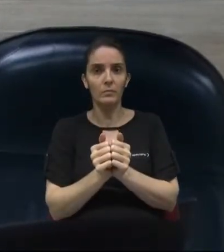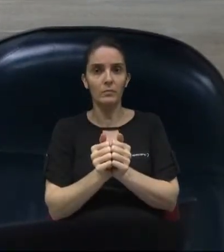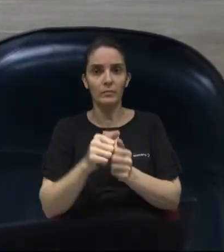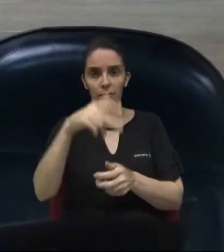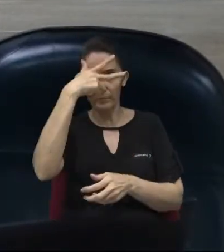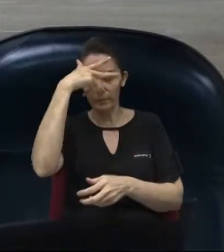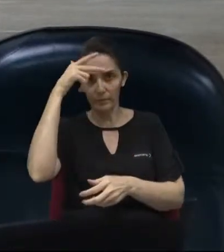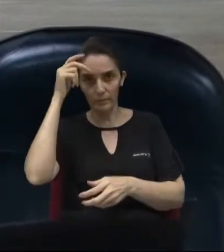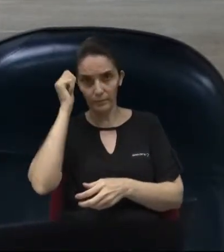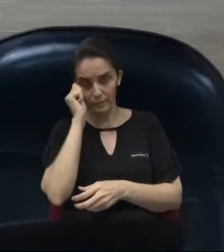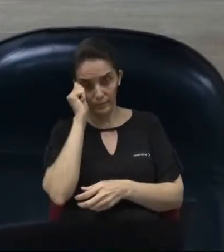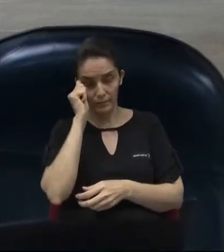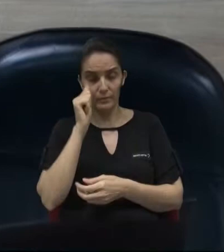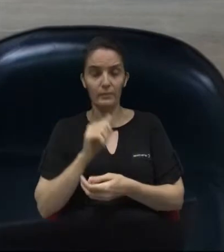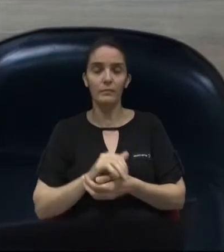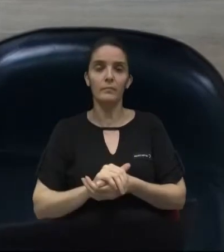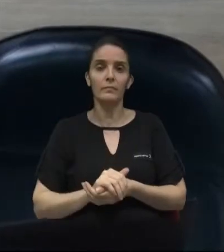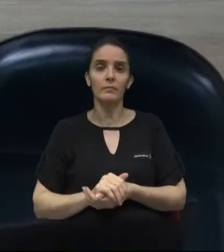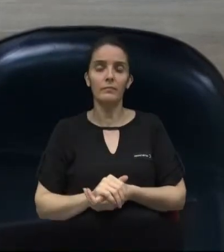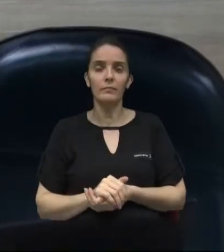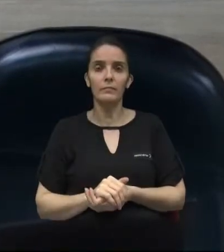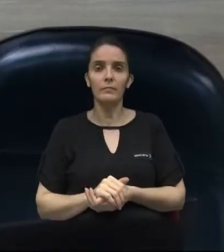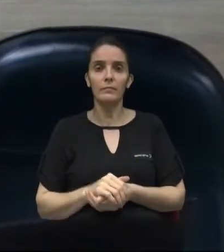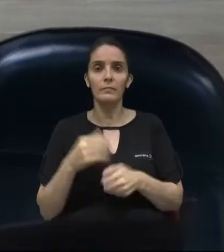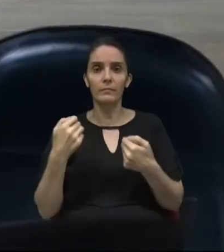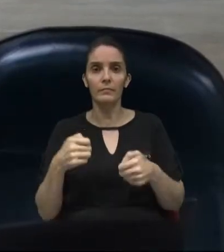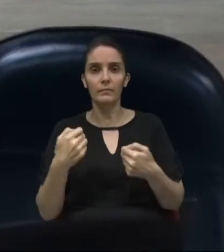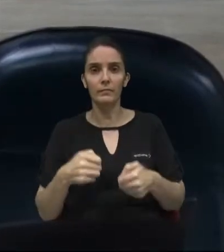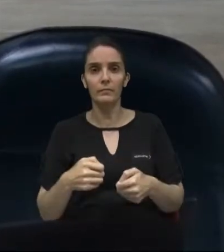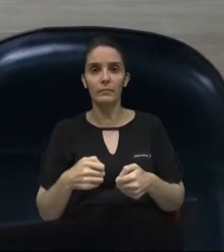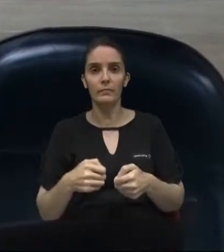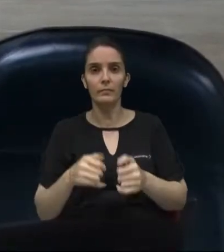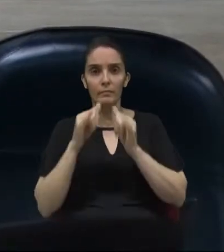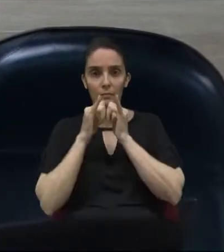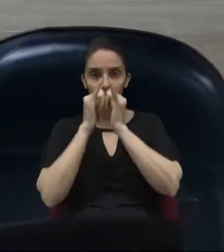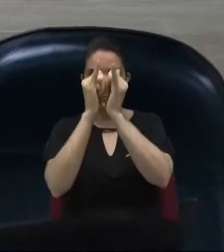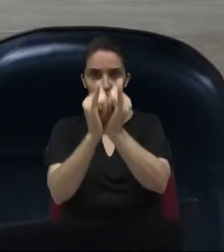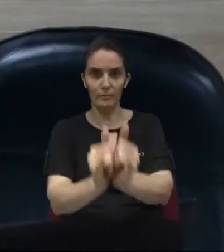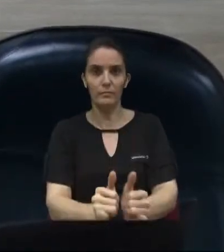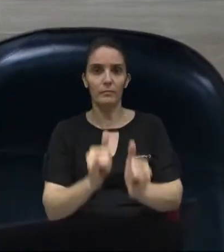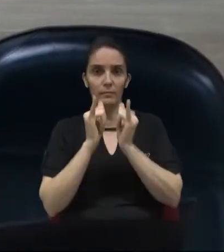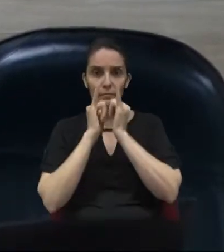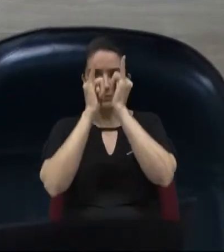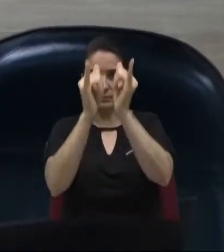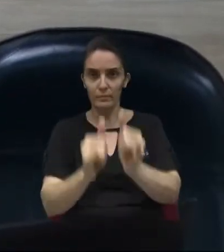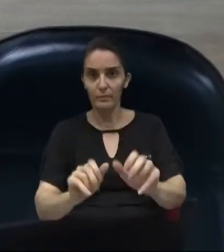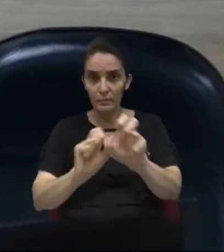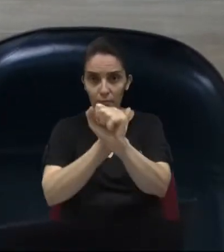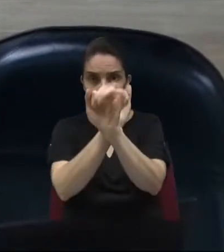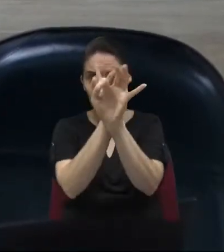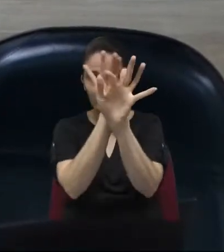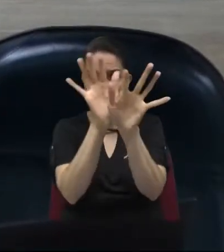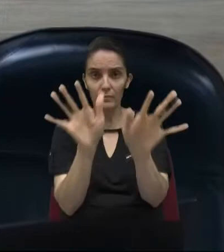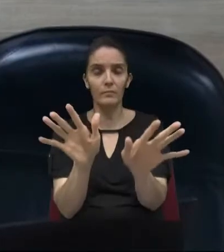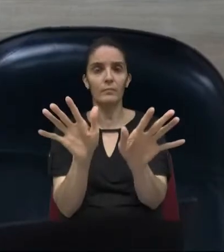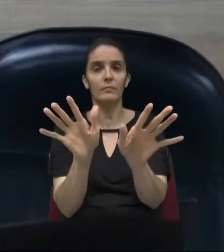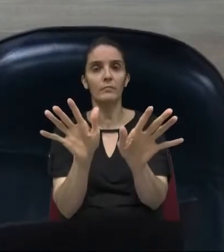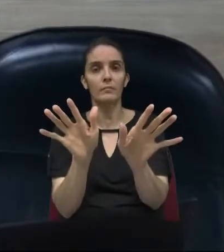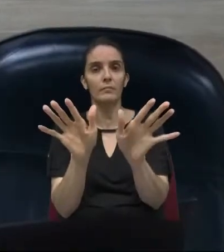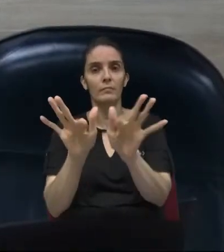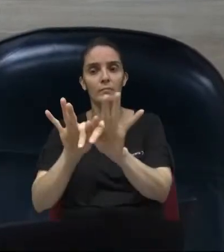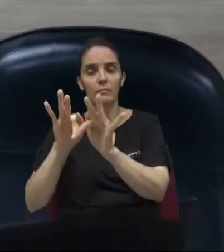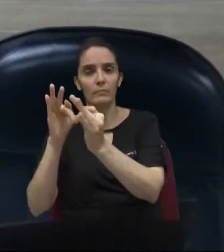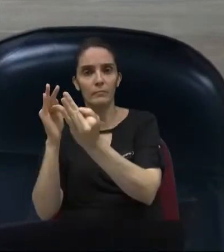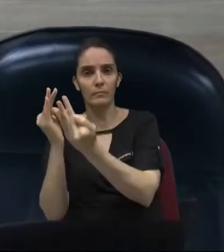Executivo para que a gente faça campanhas de esclarecimento a essas